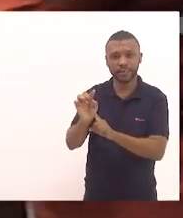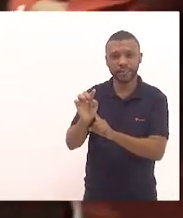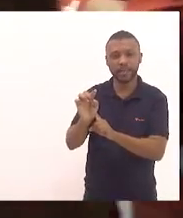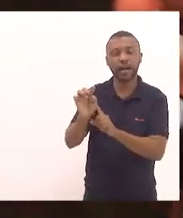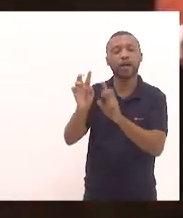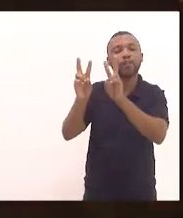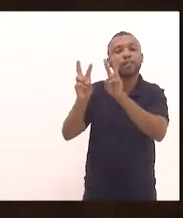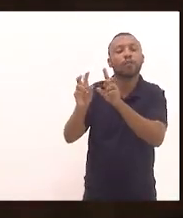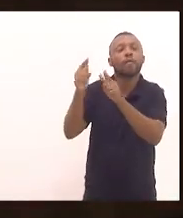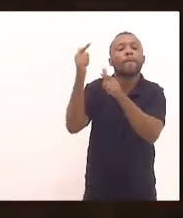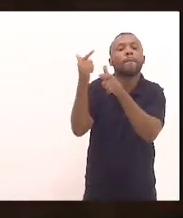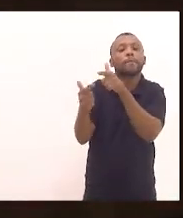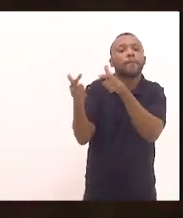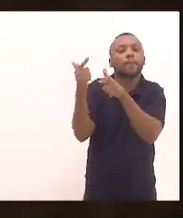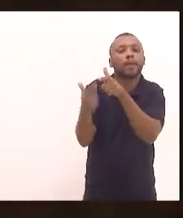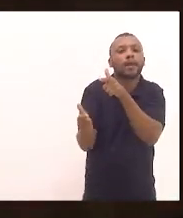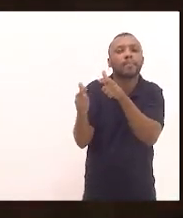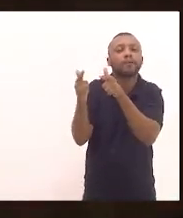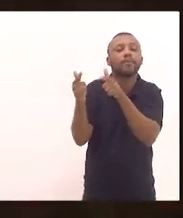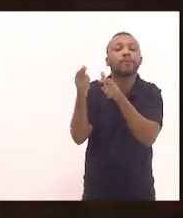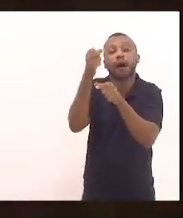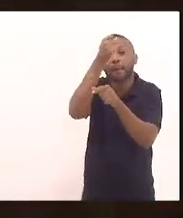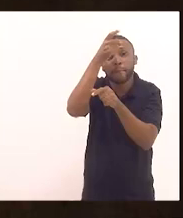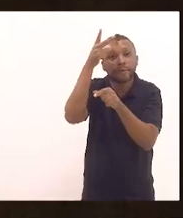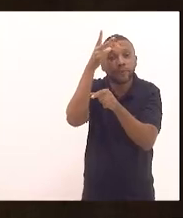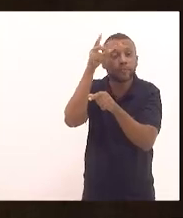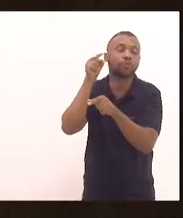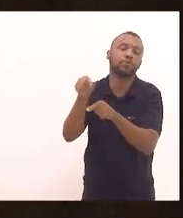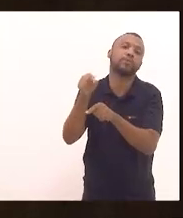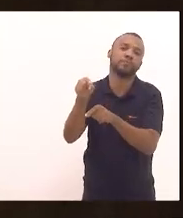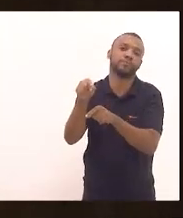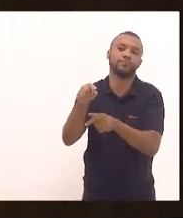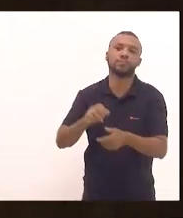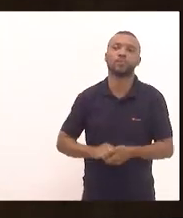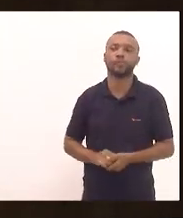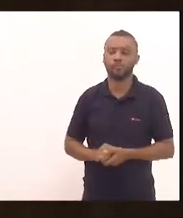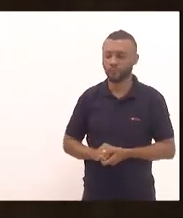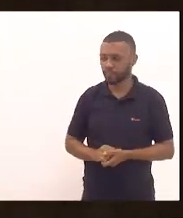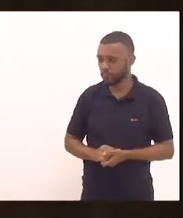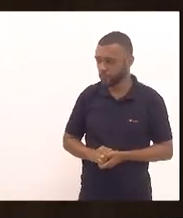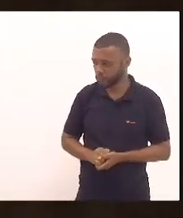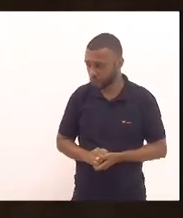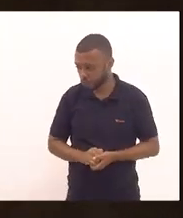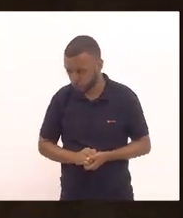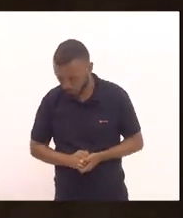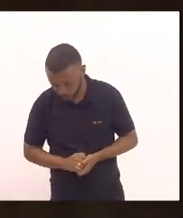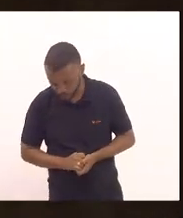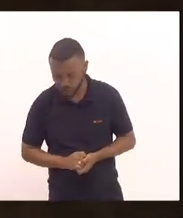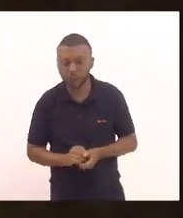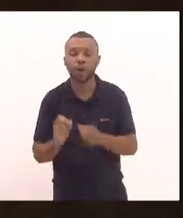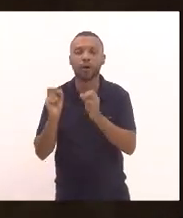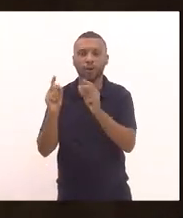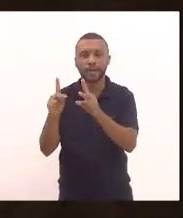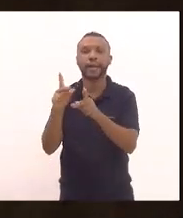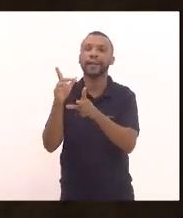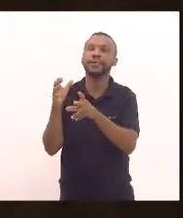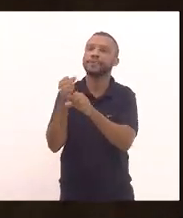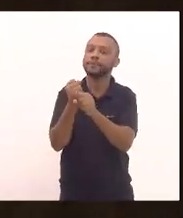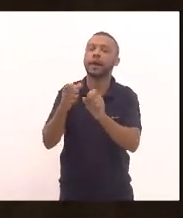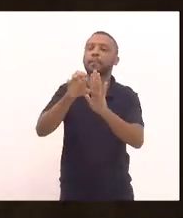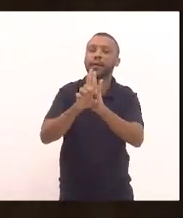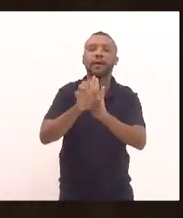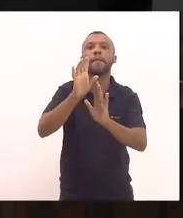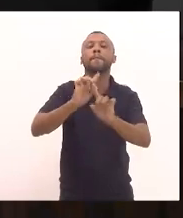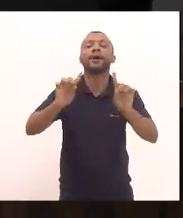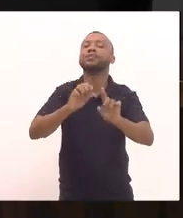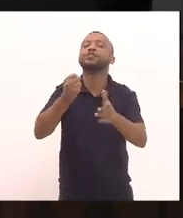problema com as prefeituras. Ok. E aí ele recebeu uma pilha de emendas, mas já foi embora.